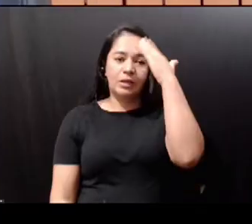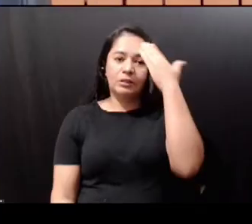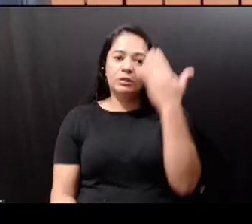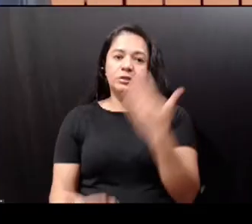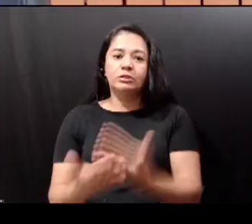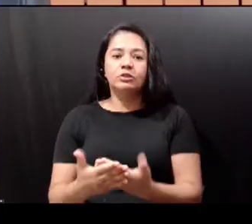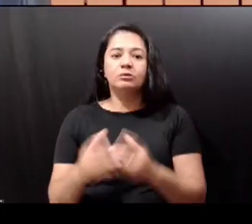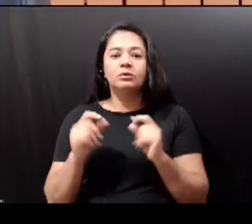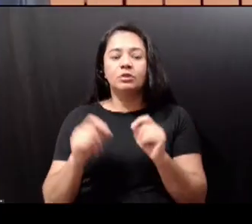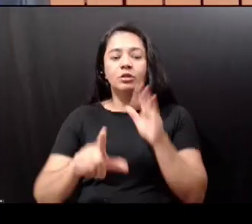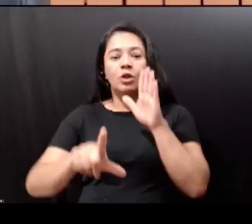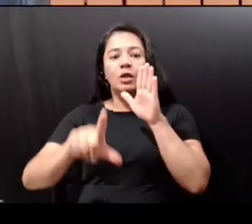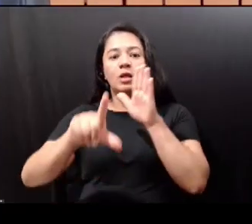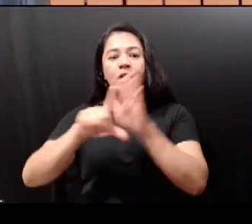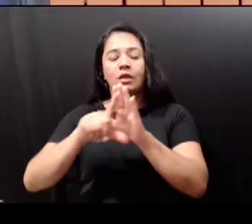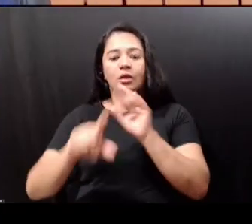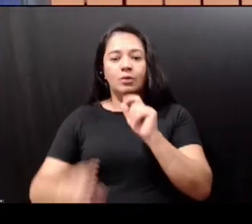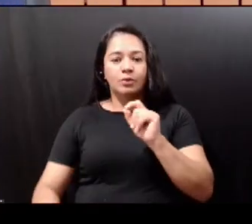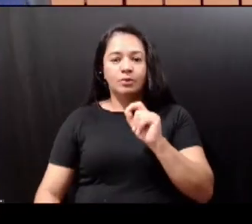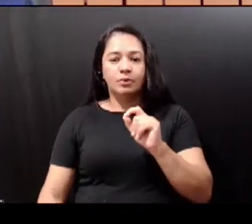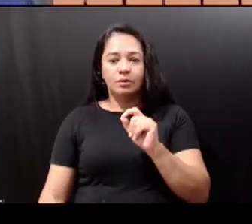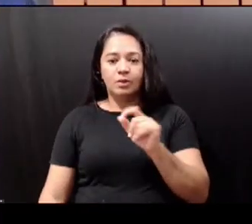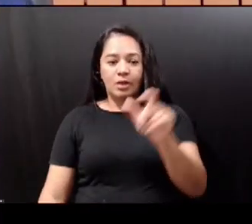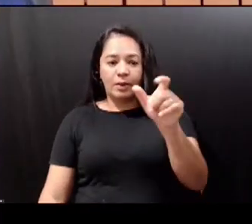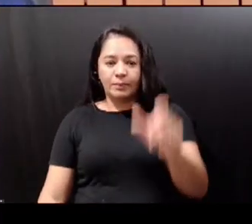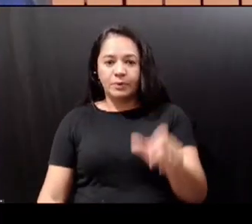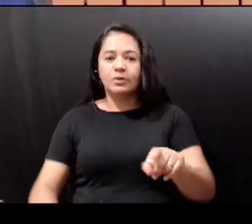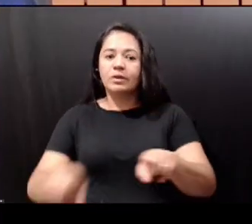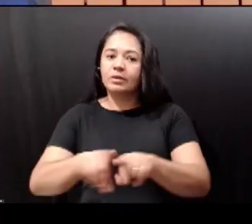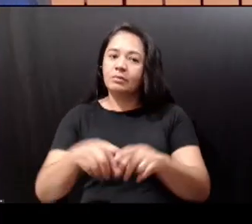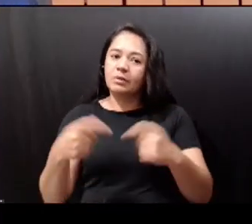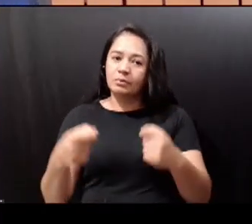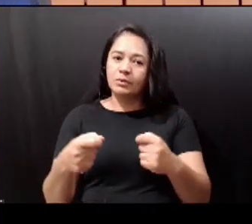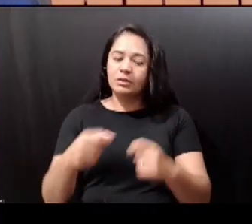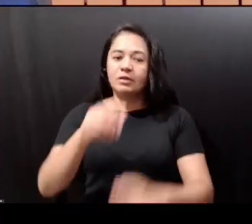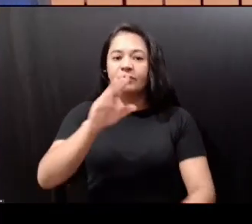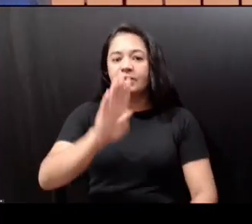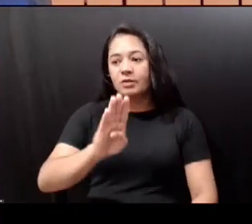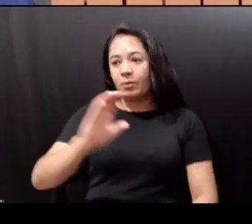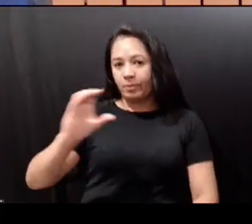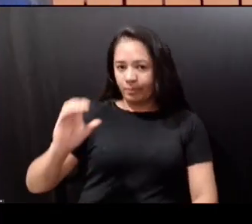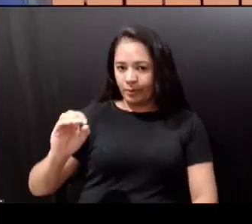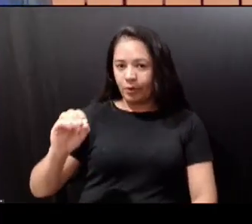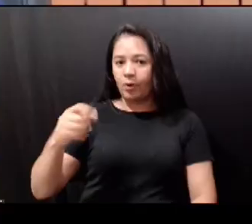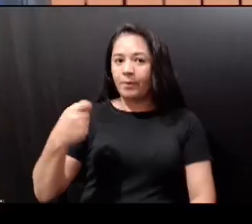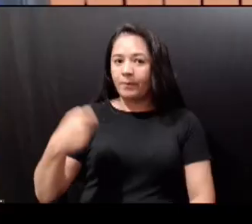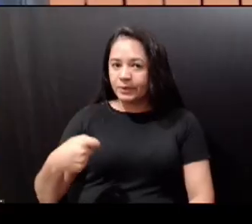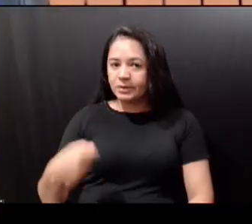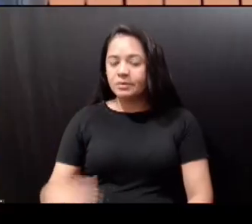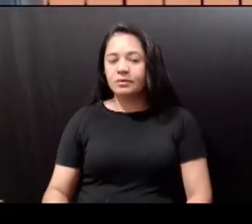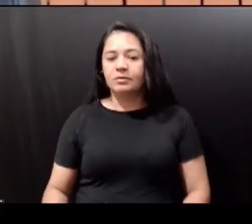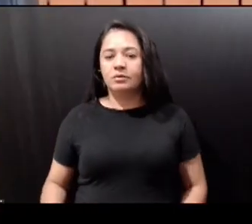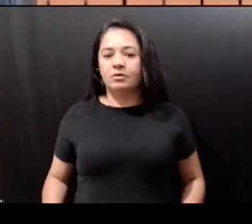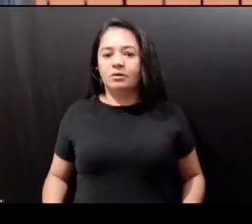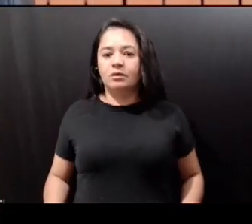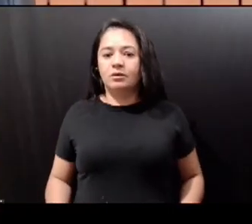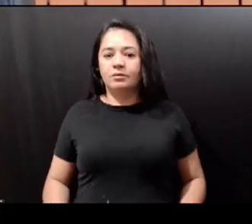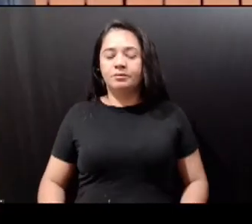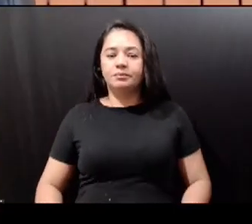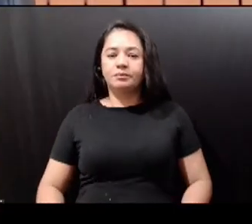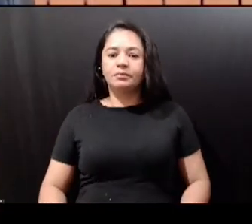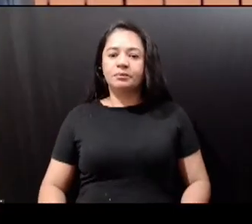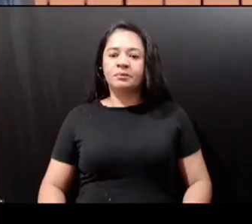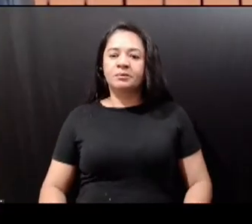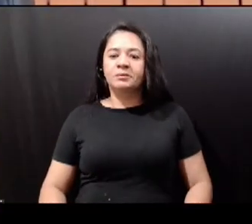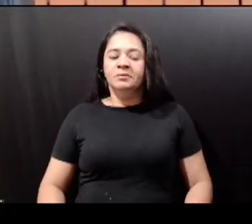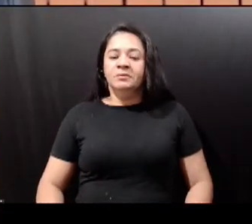senhor, é que a pessoa também tem que fazer um boletim de ocorrência, tem que fazer todos os critérios ali, para